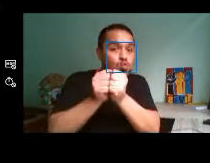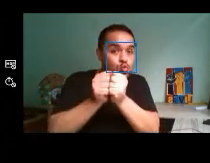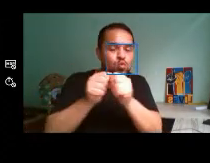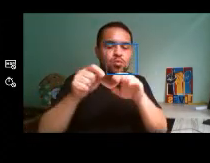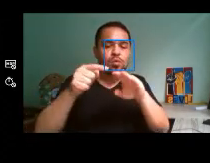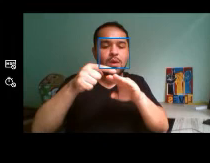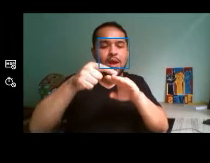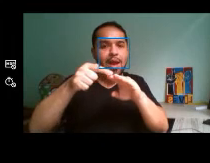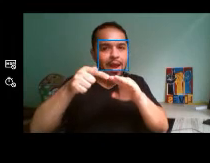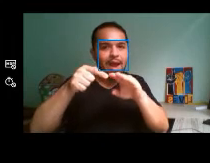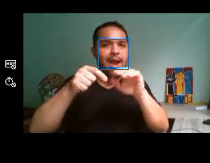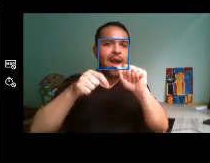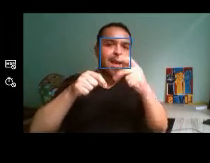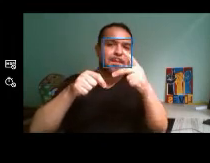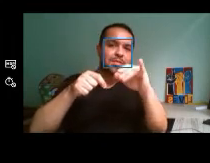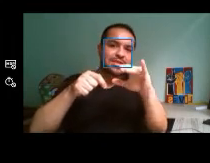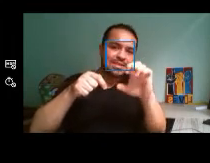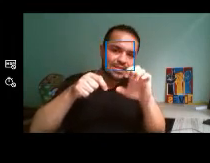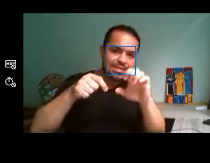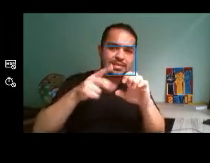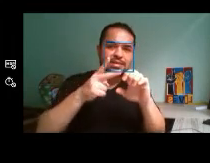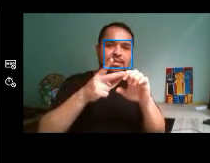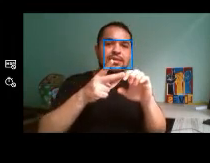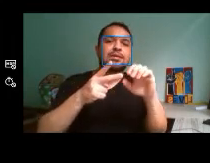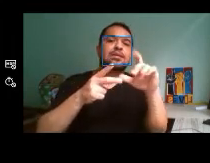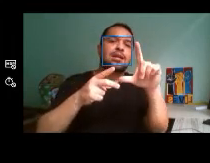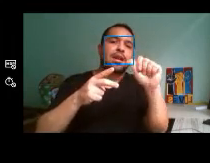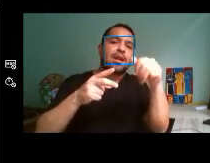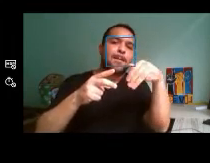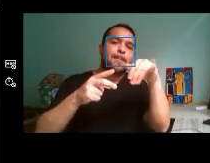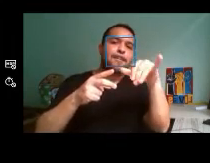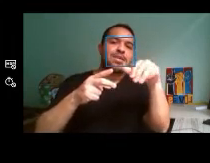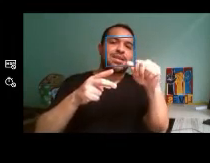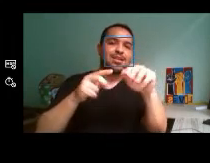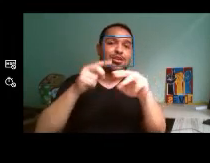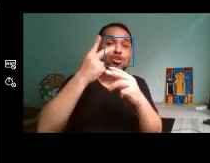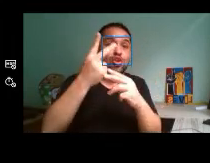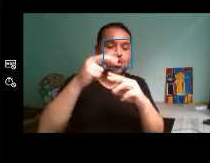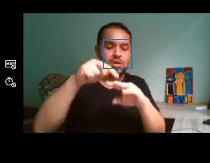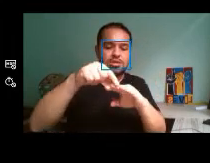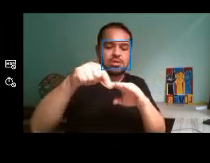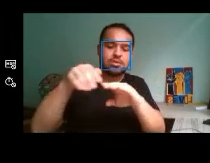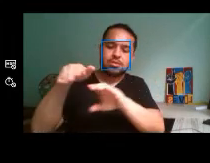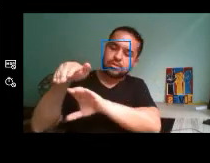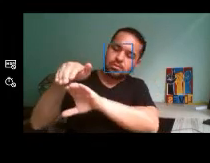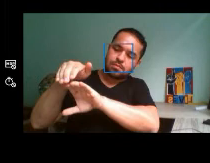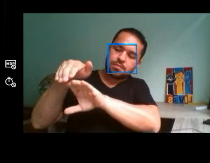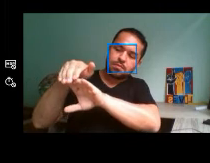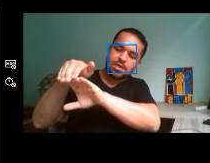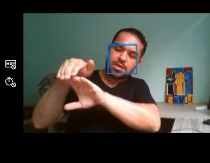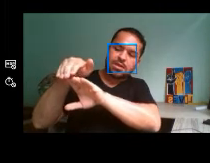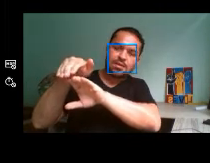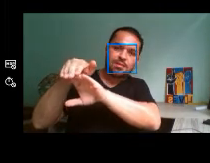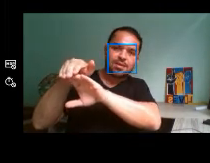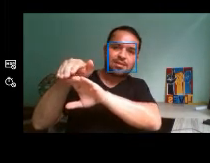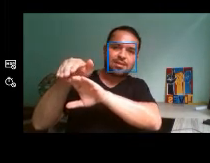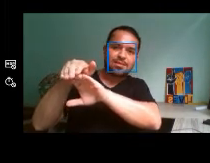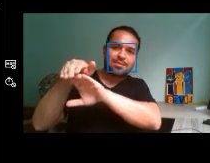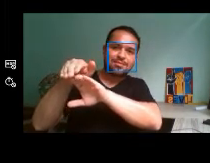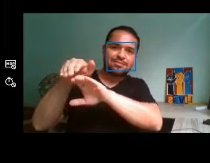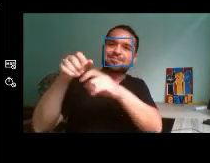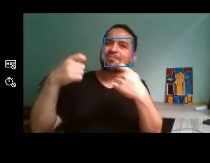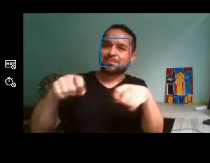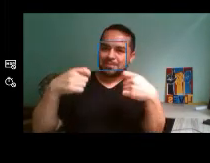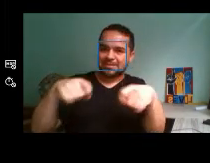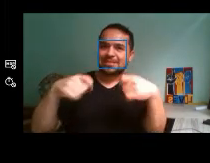eu coloquei o exemplo, né? Do T, por exemplo, a gente tem a lâmina e o ápice, os dois